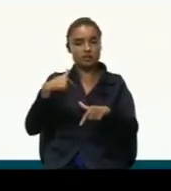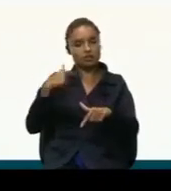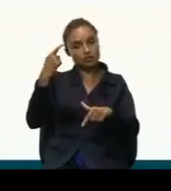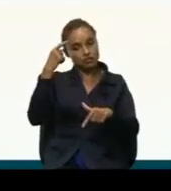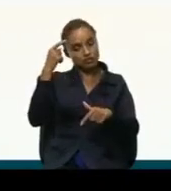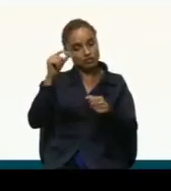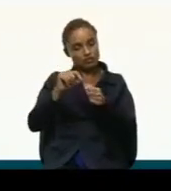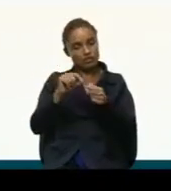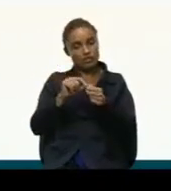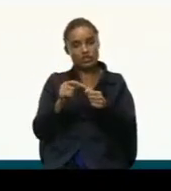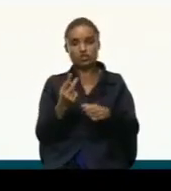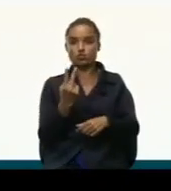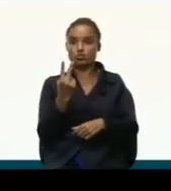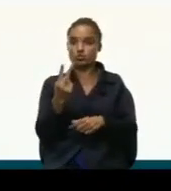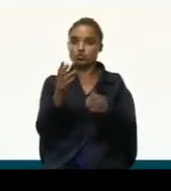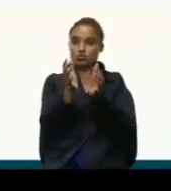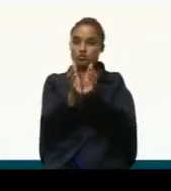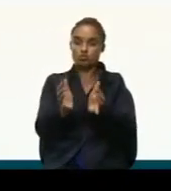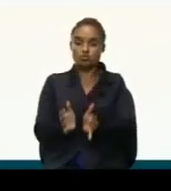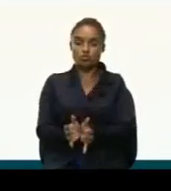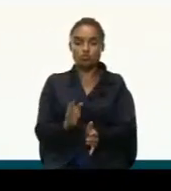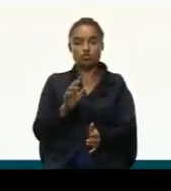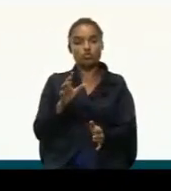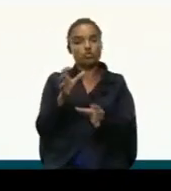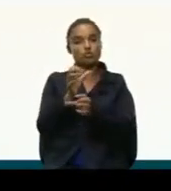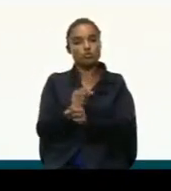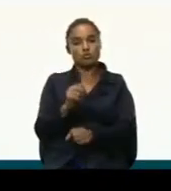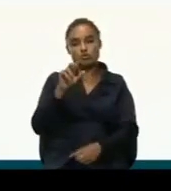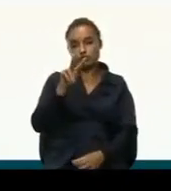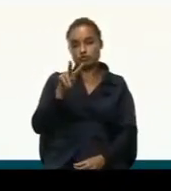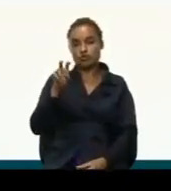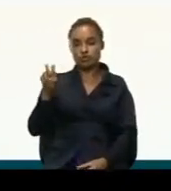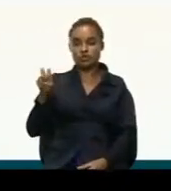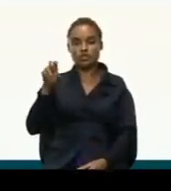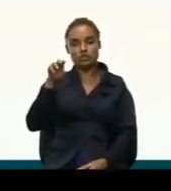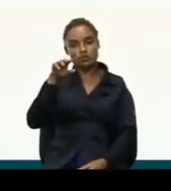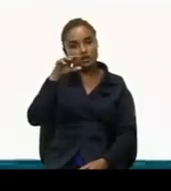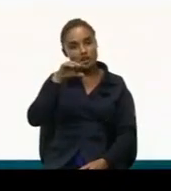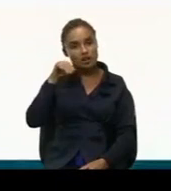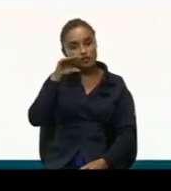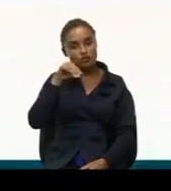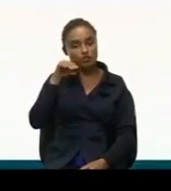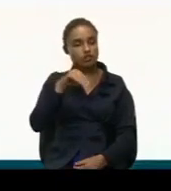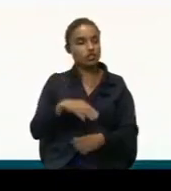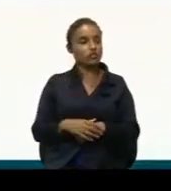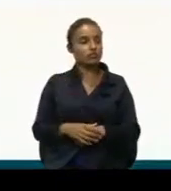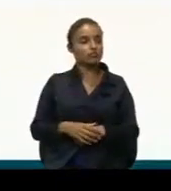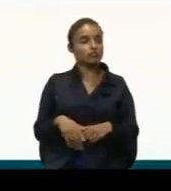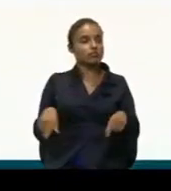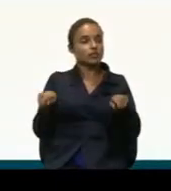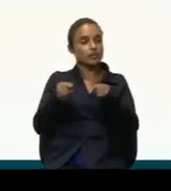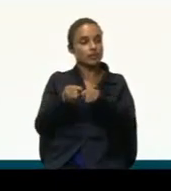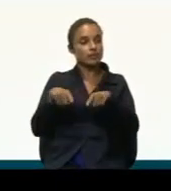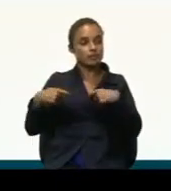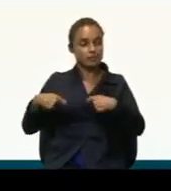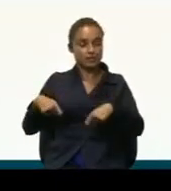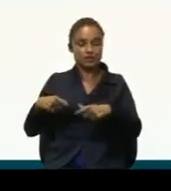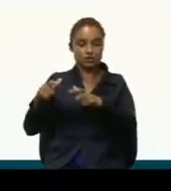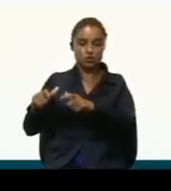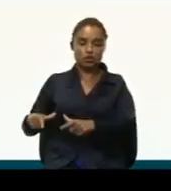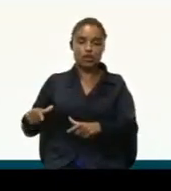tá? Então, vou fazer de 25 trabalhadores, ok? Vestiário tem que ter também para os